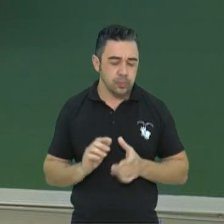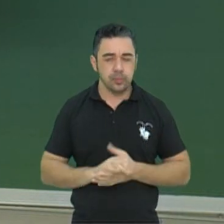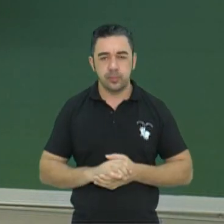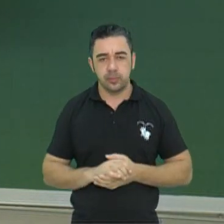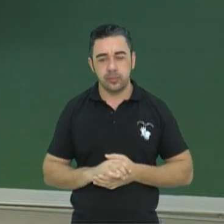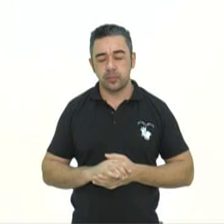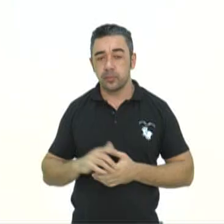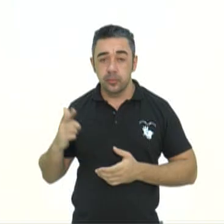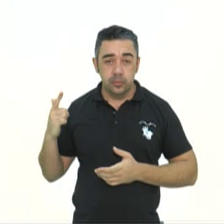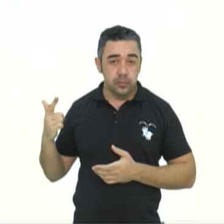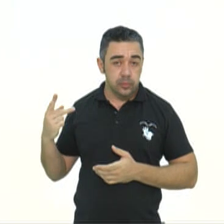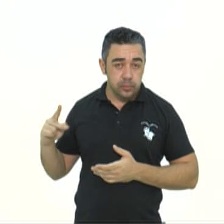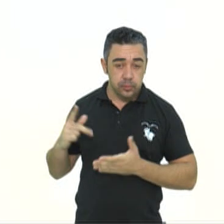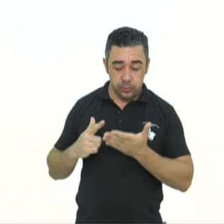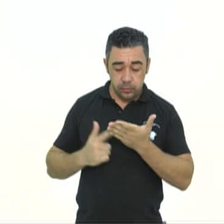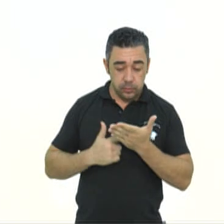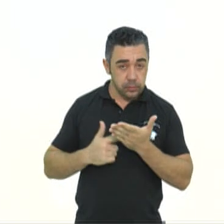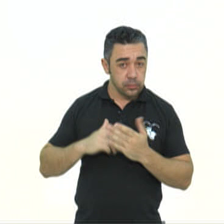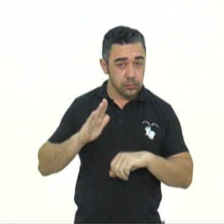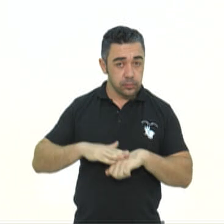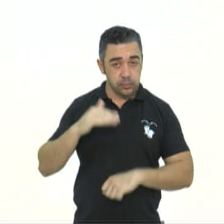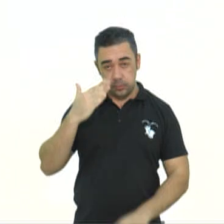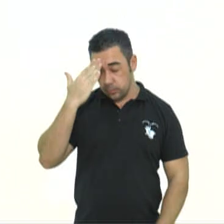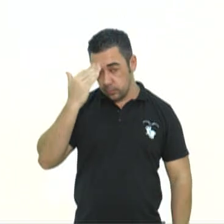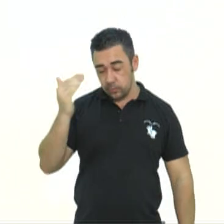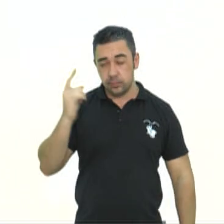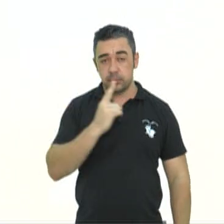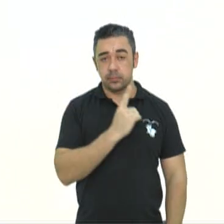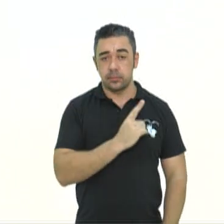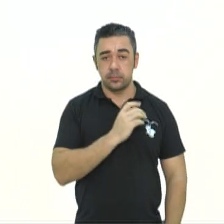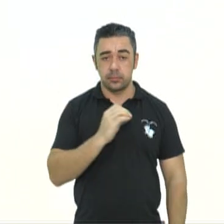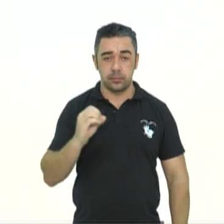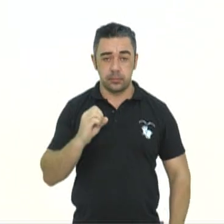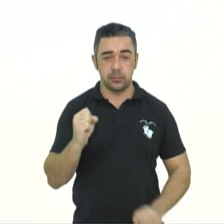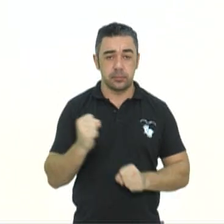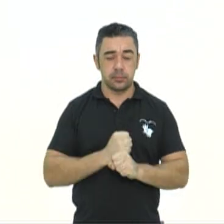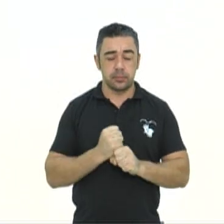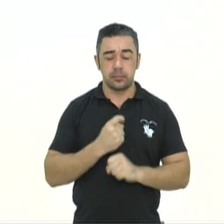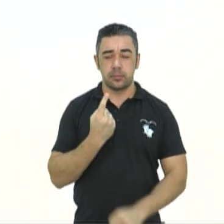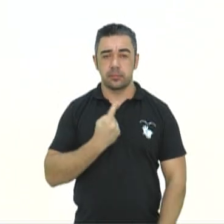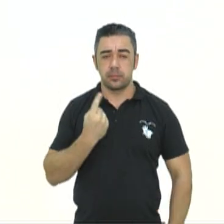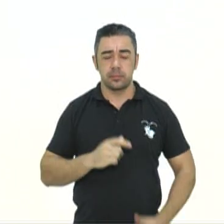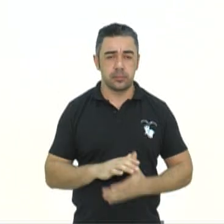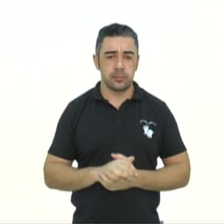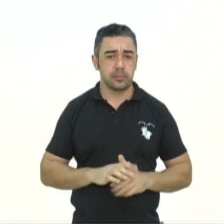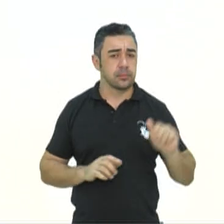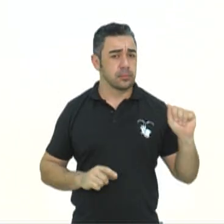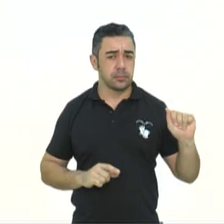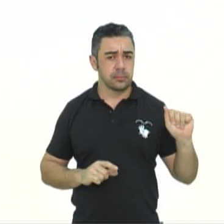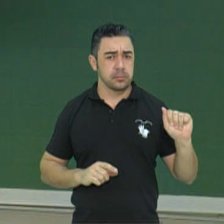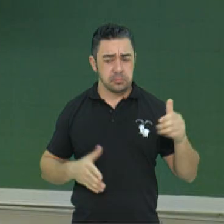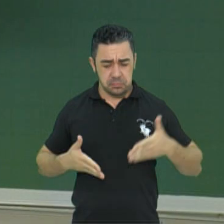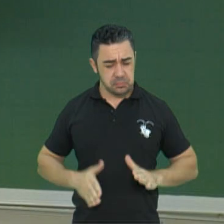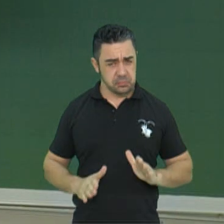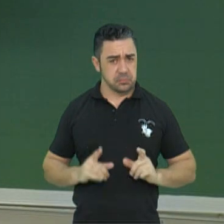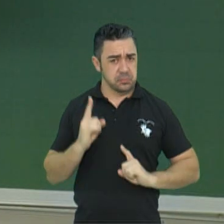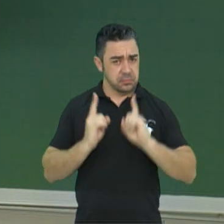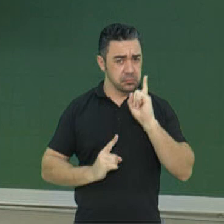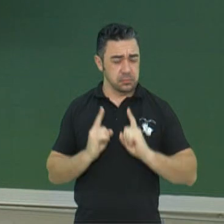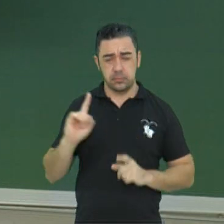sua obra mais popular é 100 anos de soledad. Olha aqui a letra A. Ele não é chileno, ele